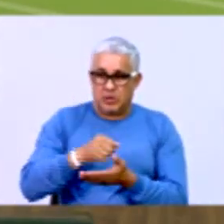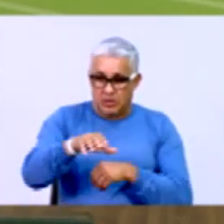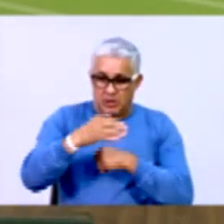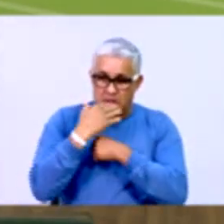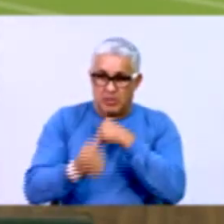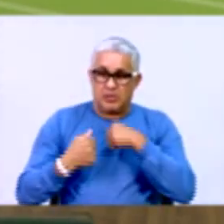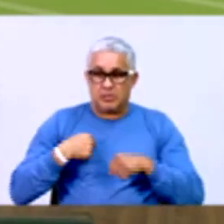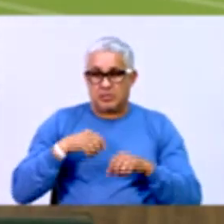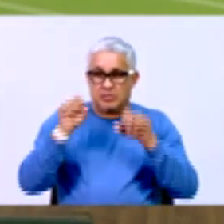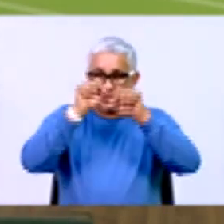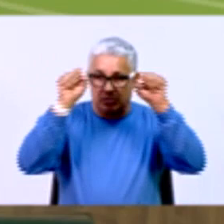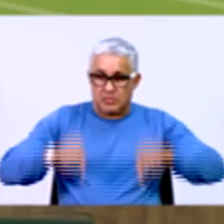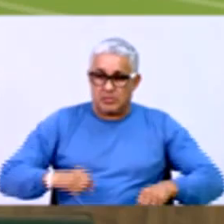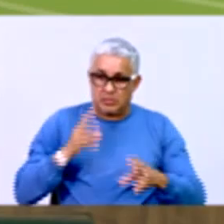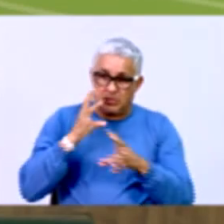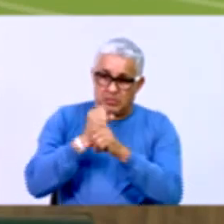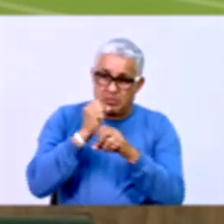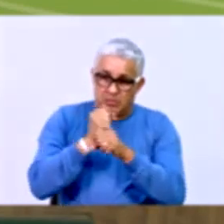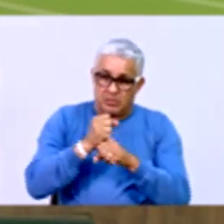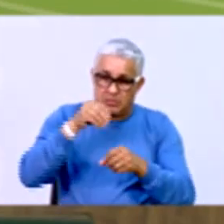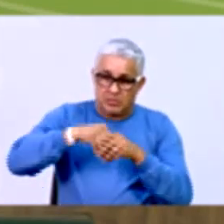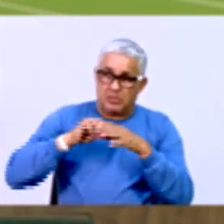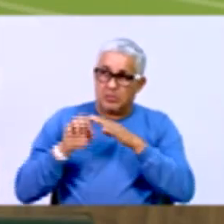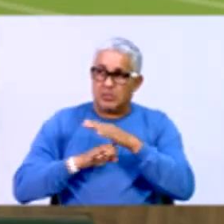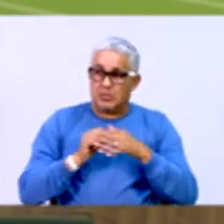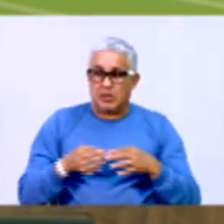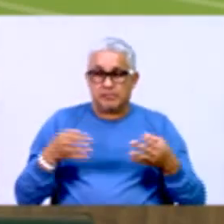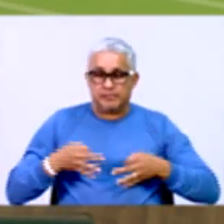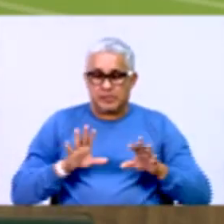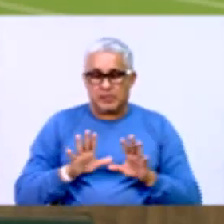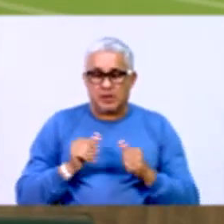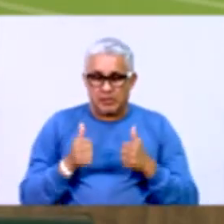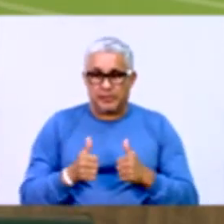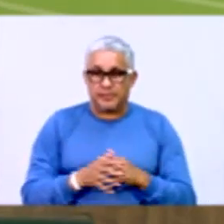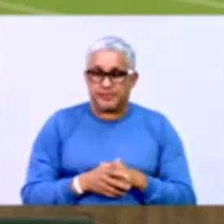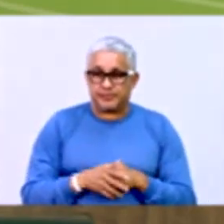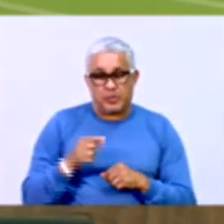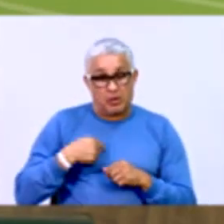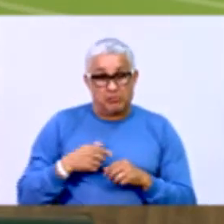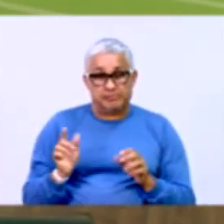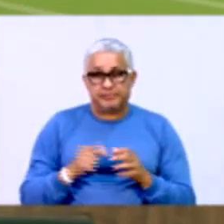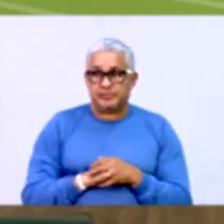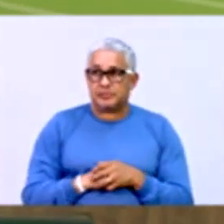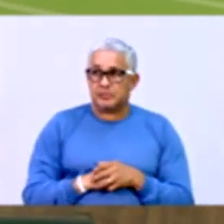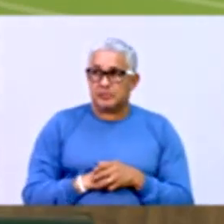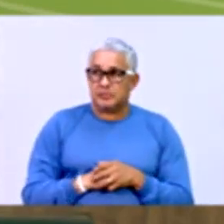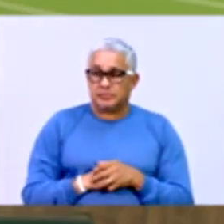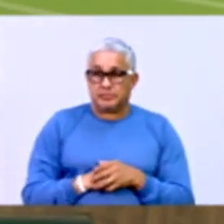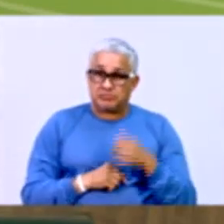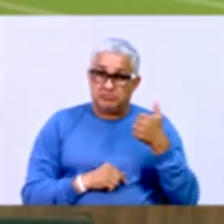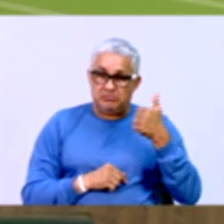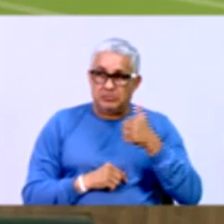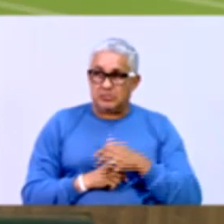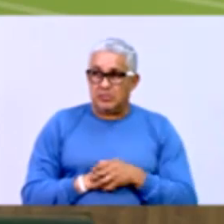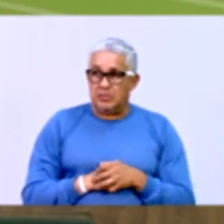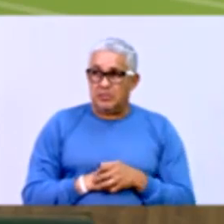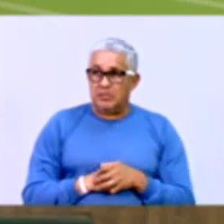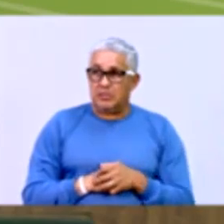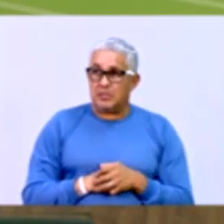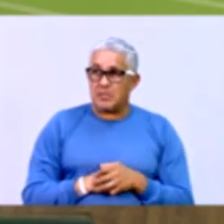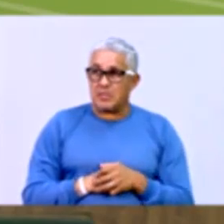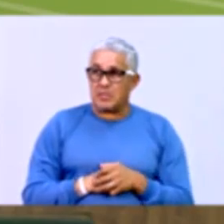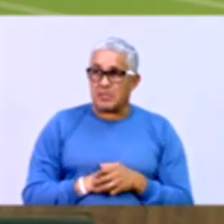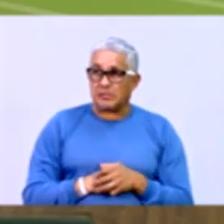sistema contábil da empresa. Tá aí, perfeito. Aí eu vou lá, o primeiro caso, né? Que